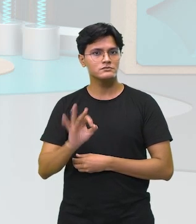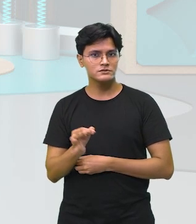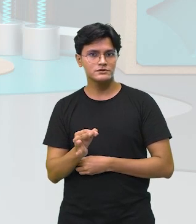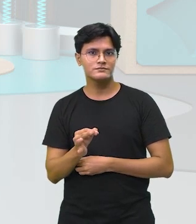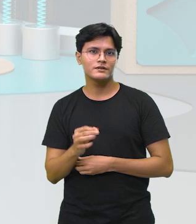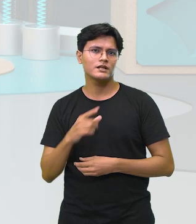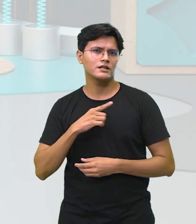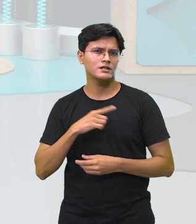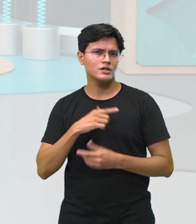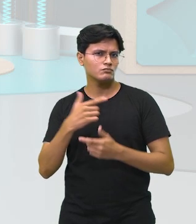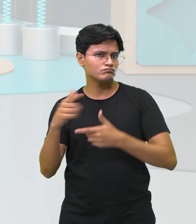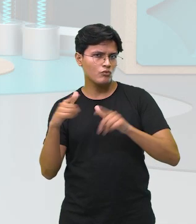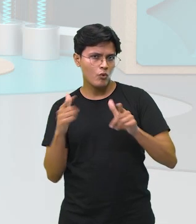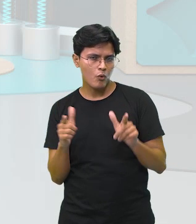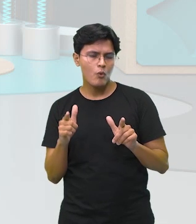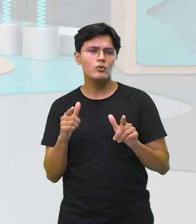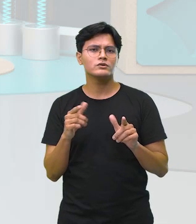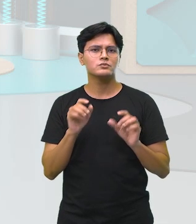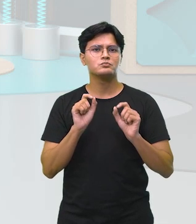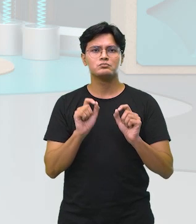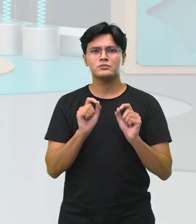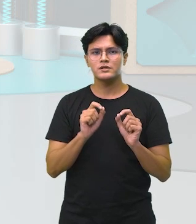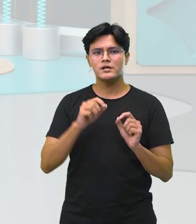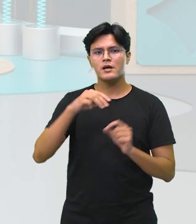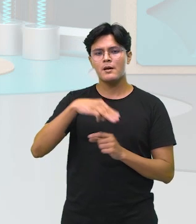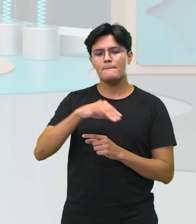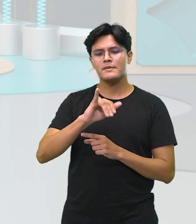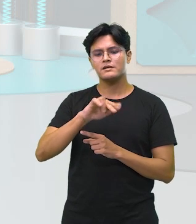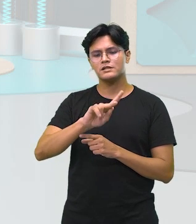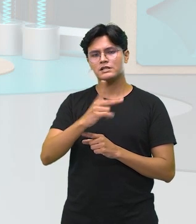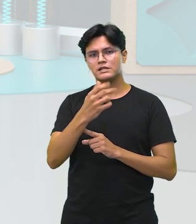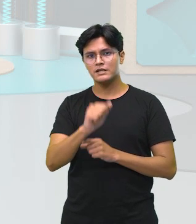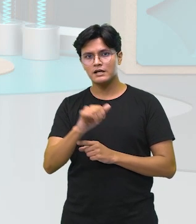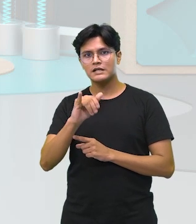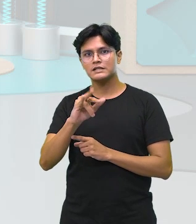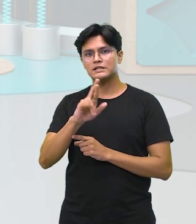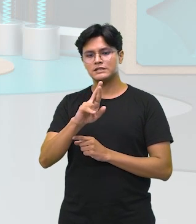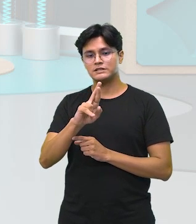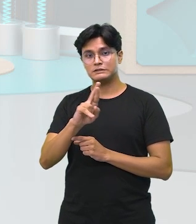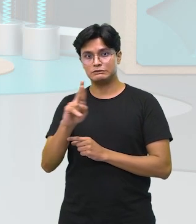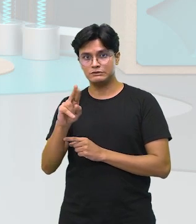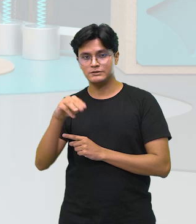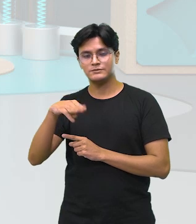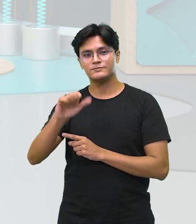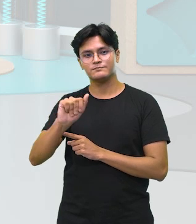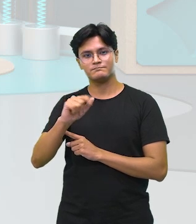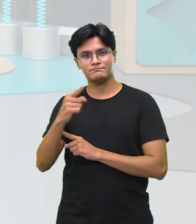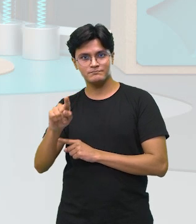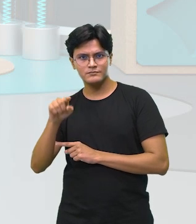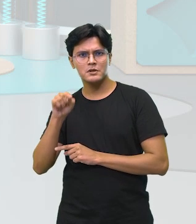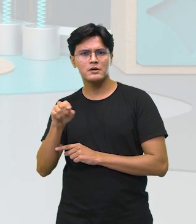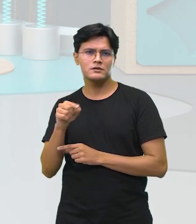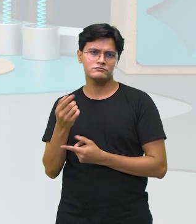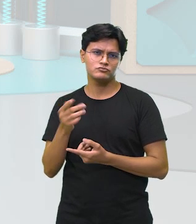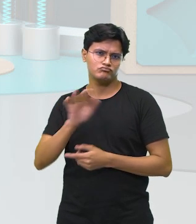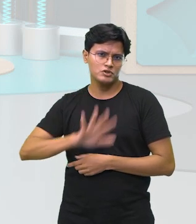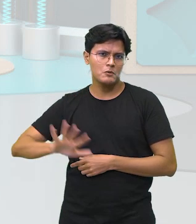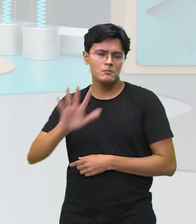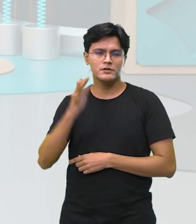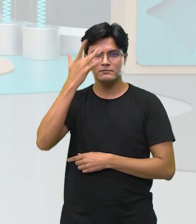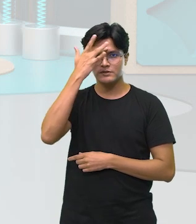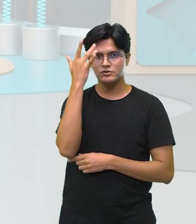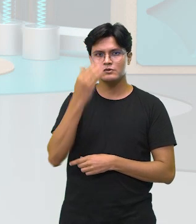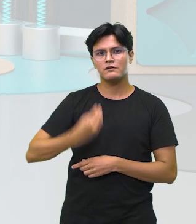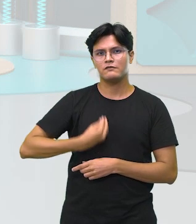irmã né uma pessoa que é jamais ali do interior de outros de outras brasileiras e tivemos uma